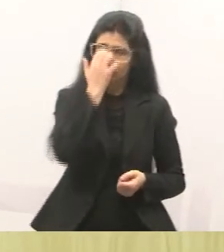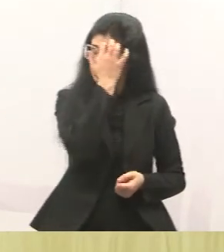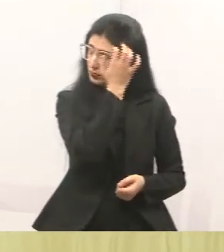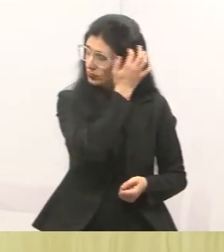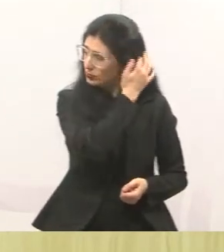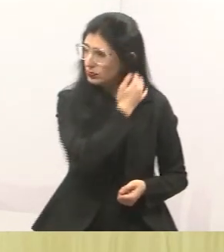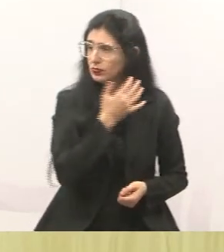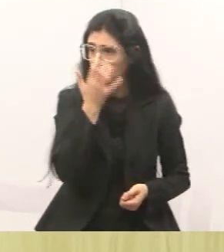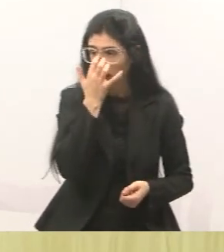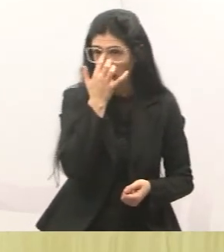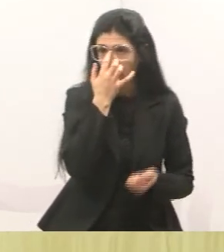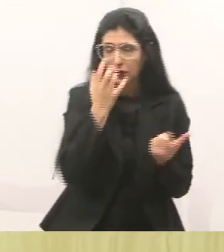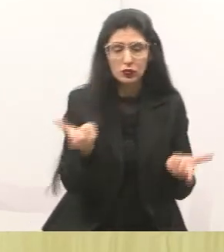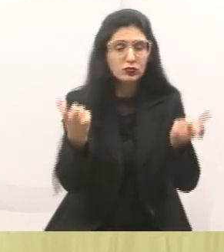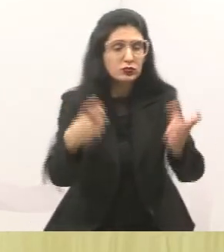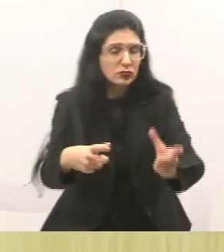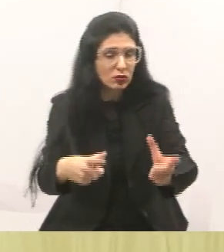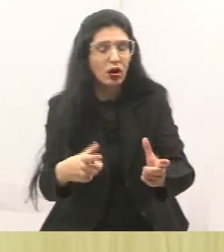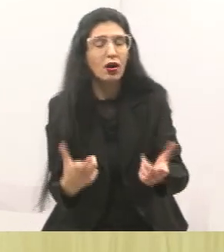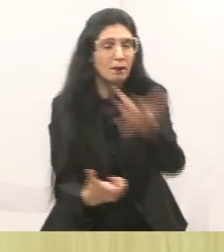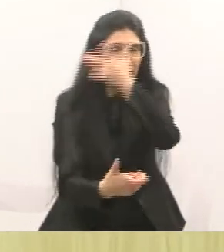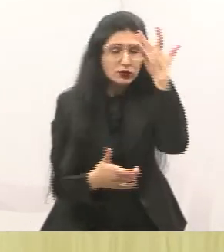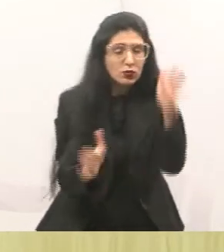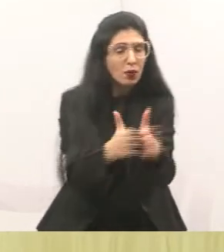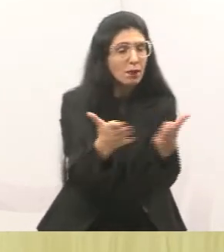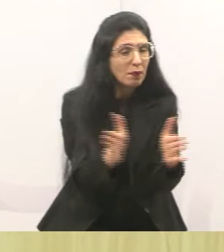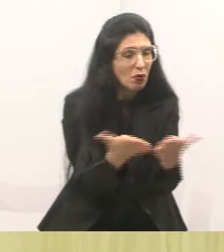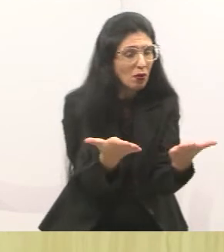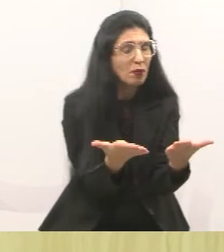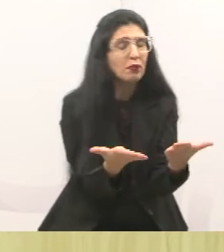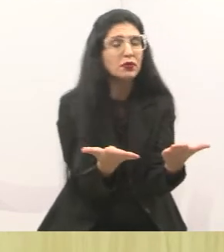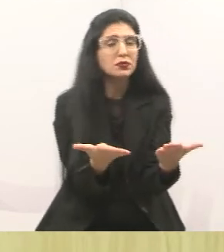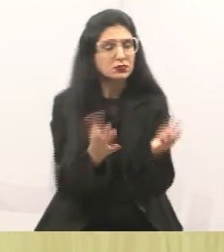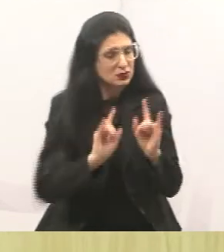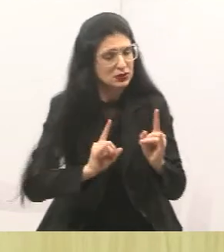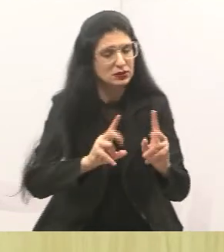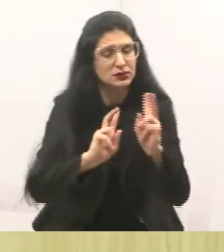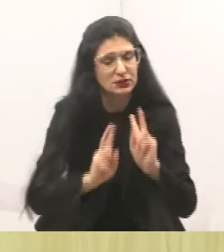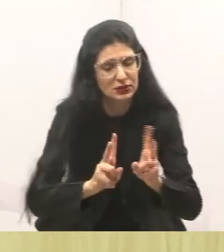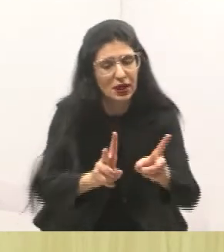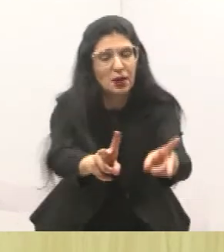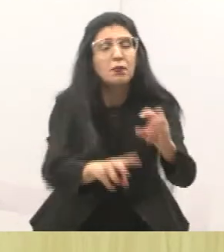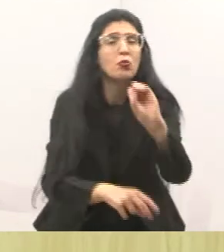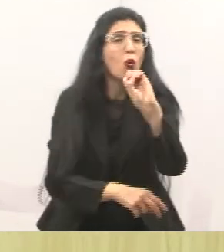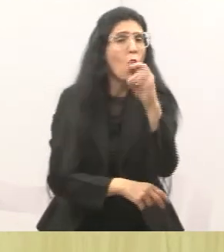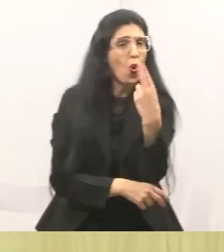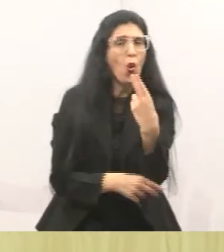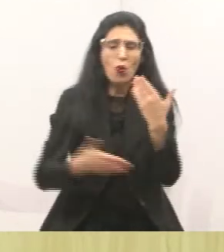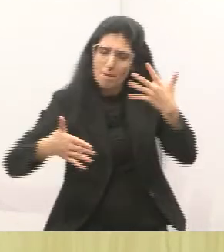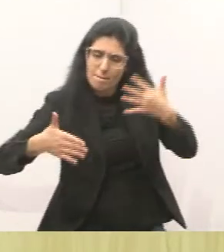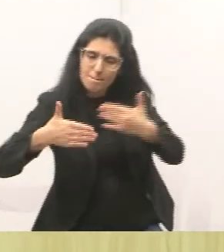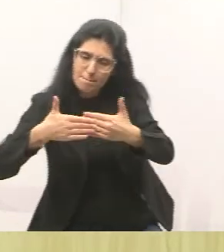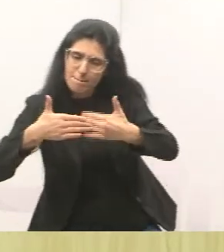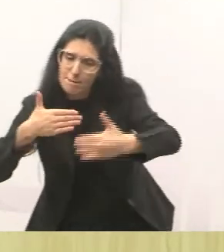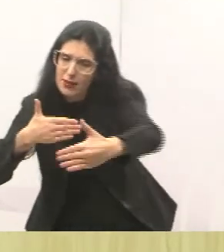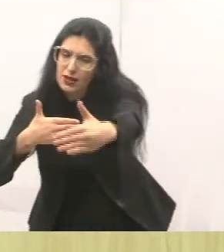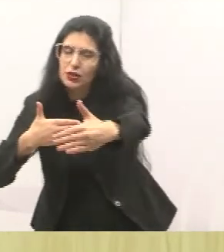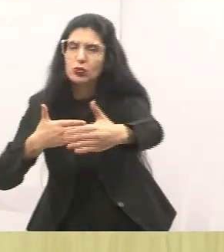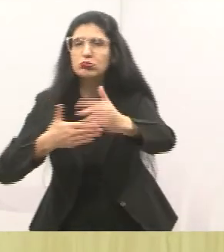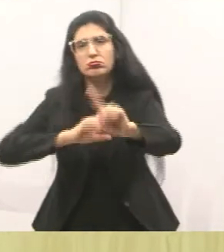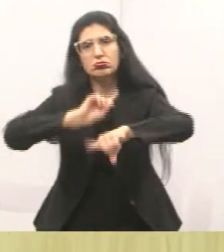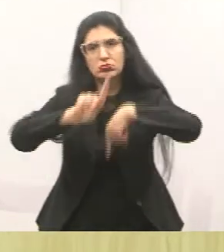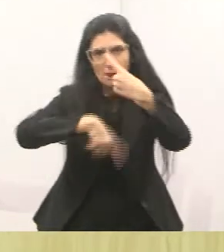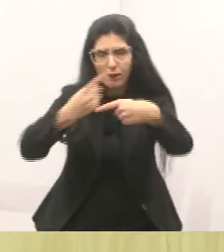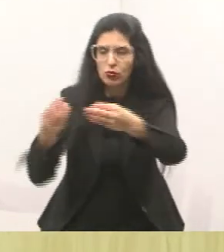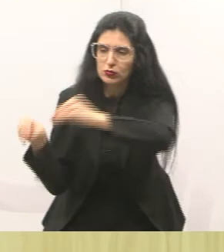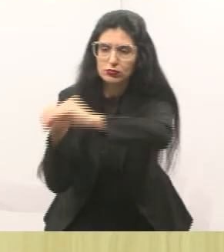se destinará ao local, temporária ou definitiva? Tratando-se de função temporária, há planejamento de implantação e novas funções